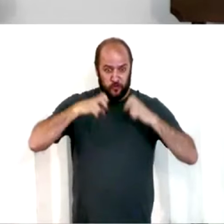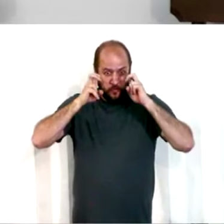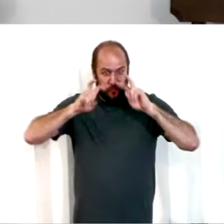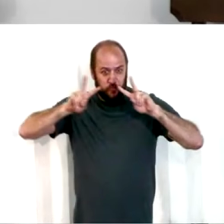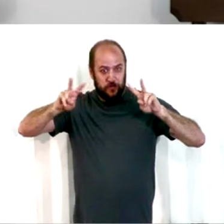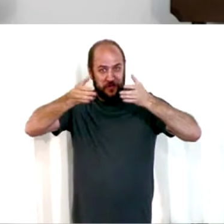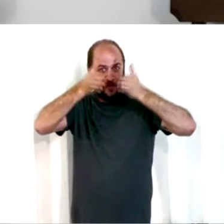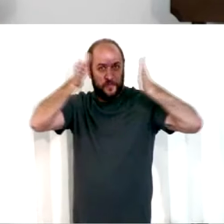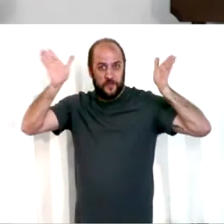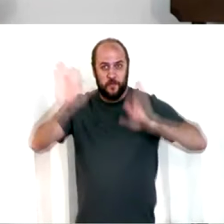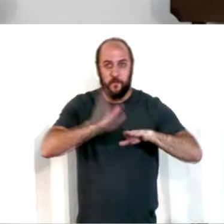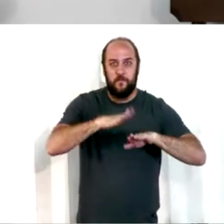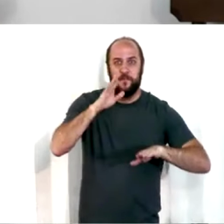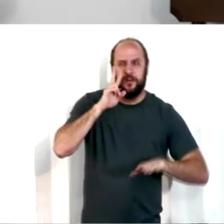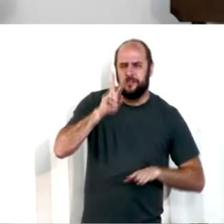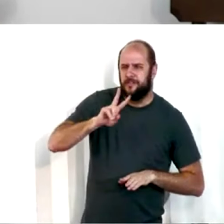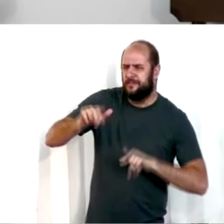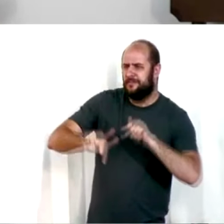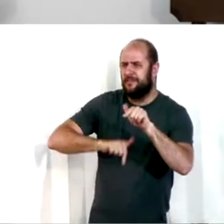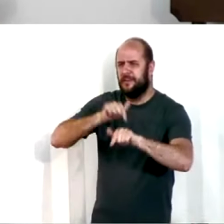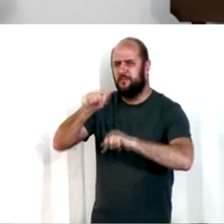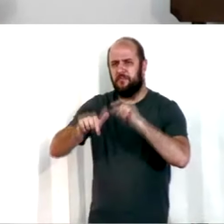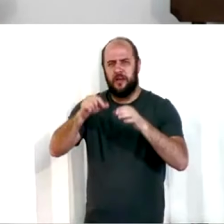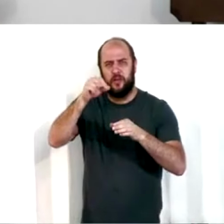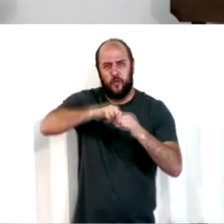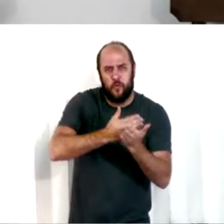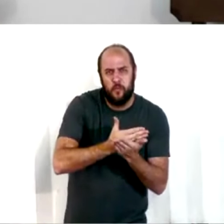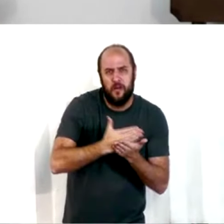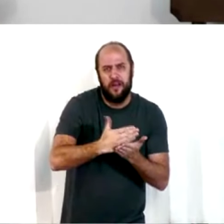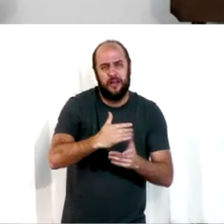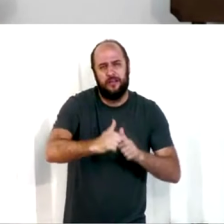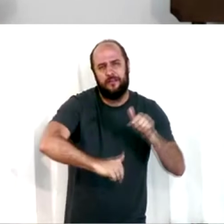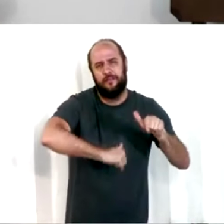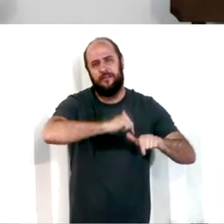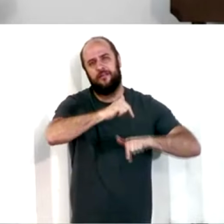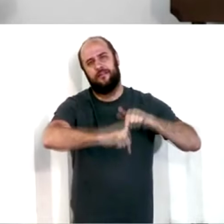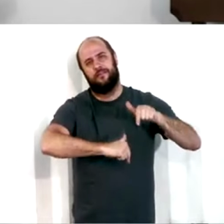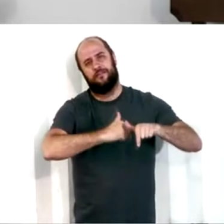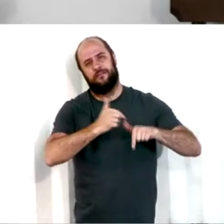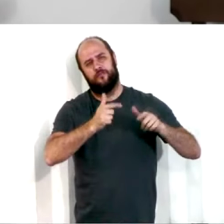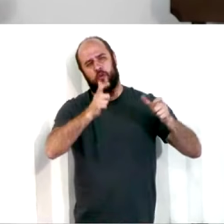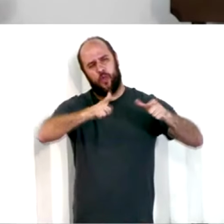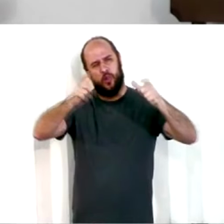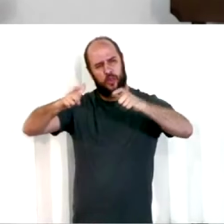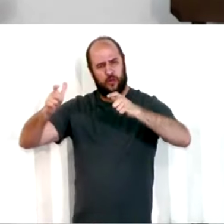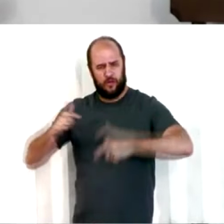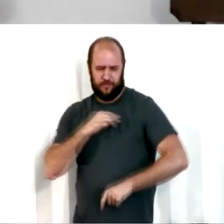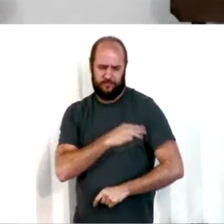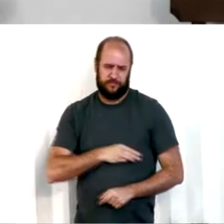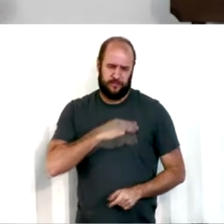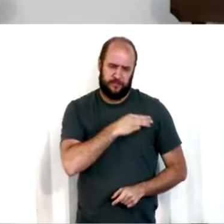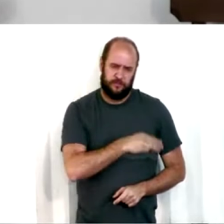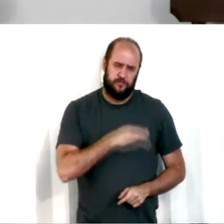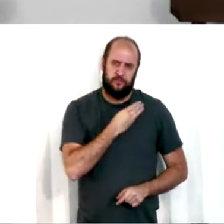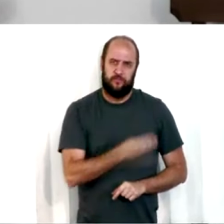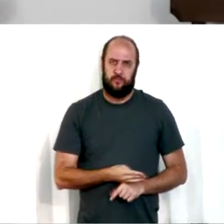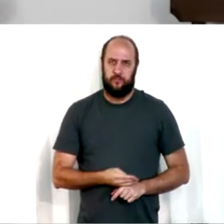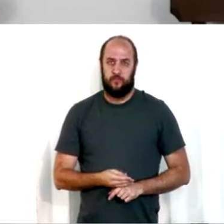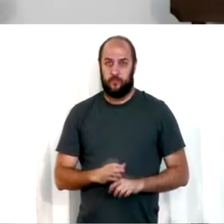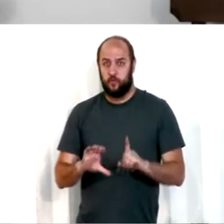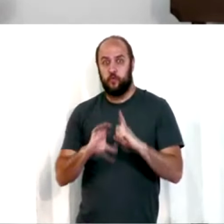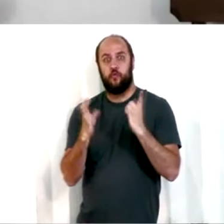ampliada para ver o trabalho de plantação de igrejas e os campos missionários. Nossos cultos têm sido